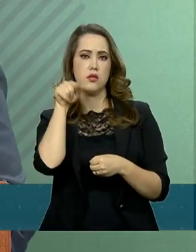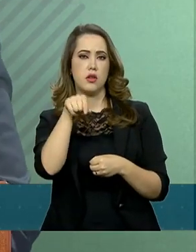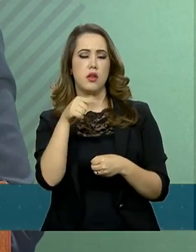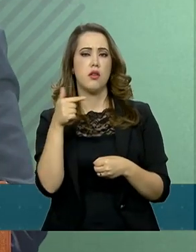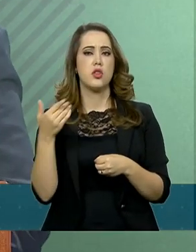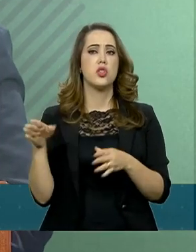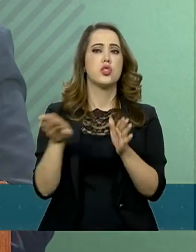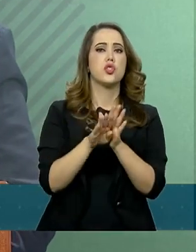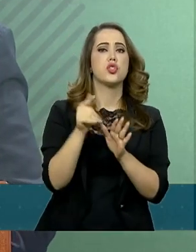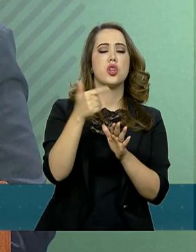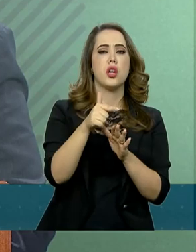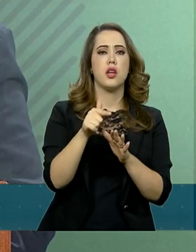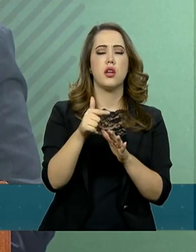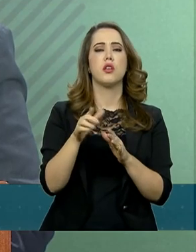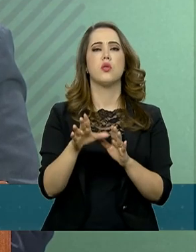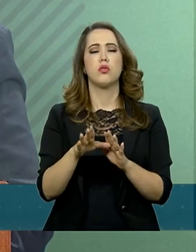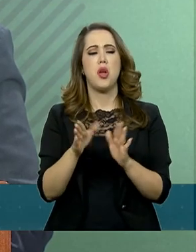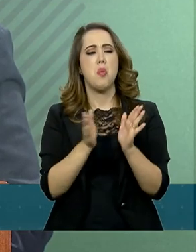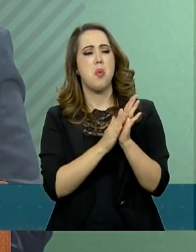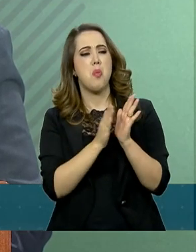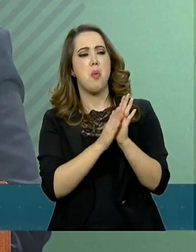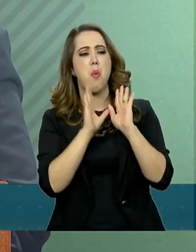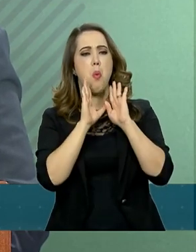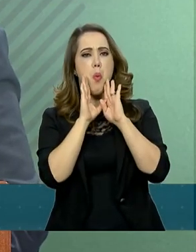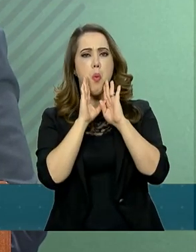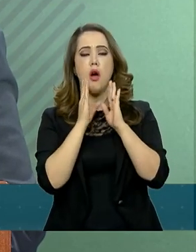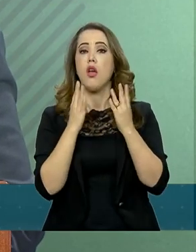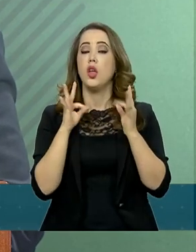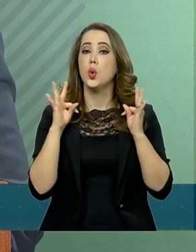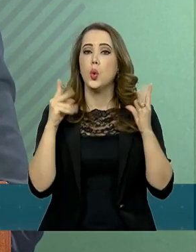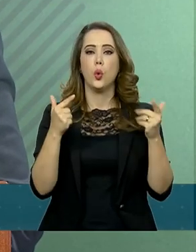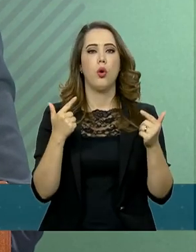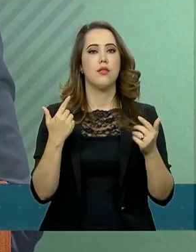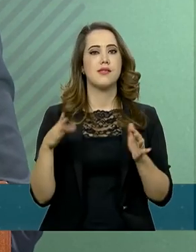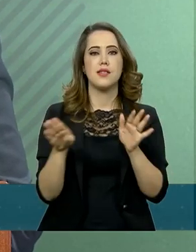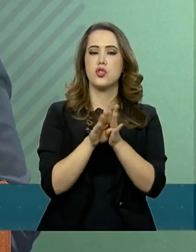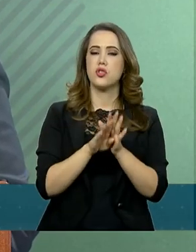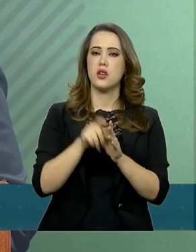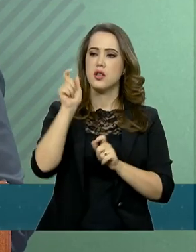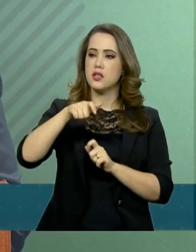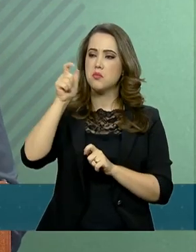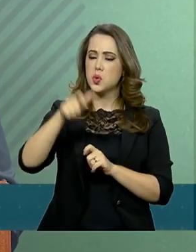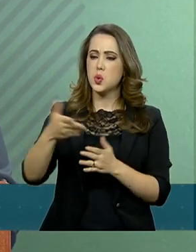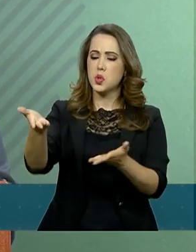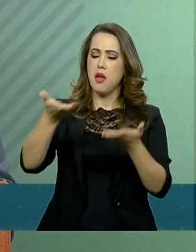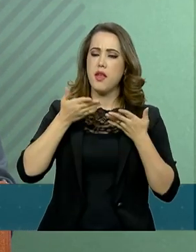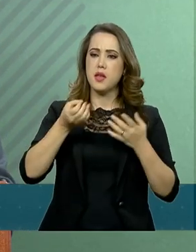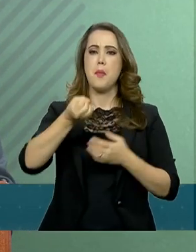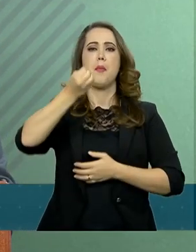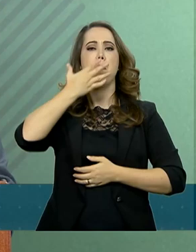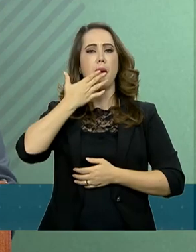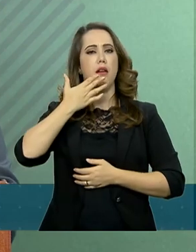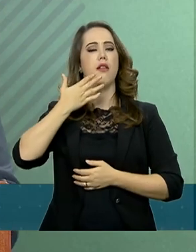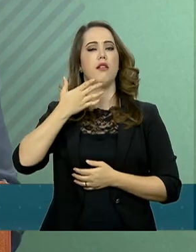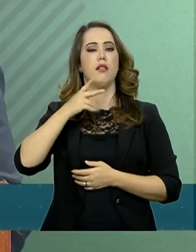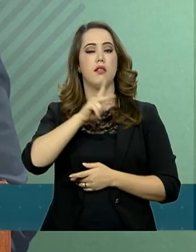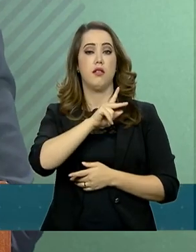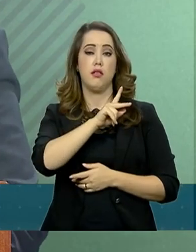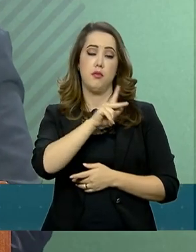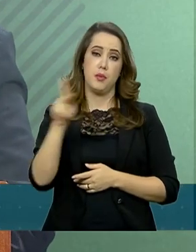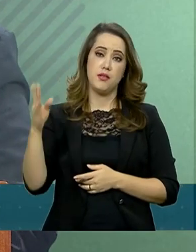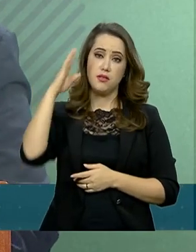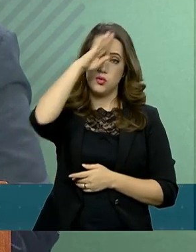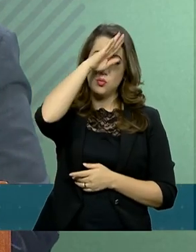ovacionado em todas ele é muito recebido pela população e não